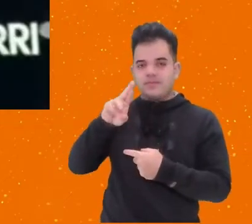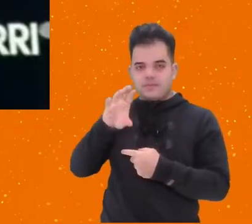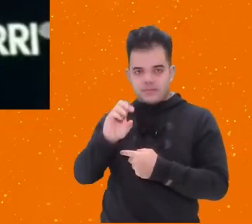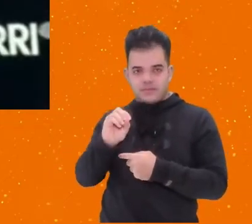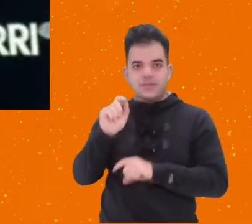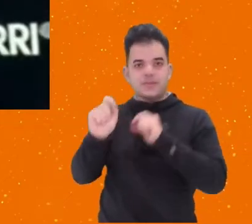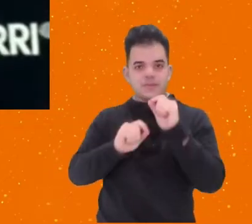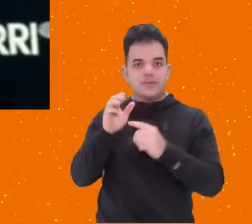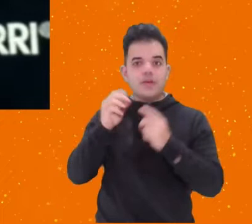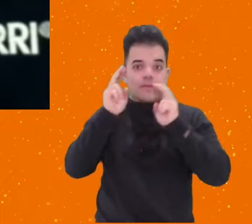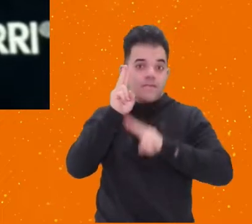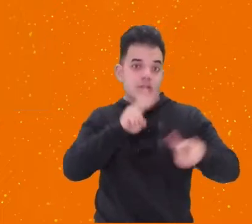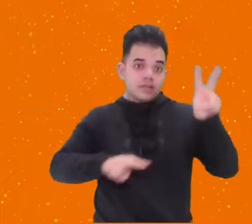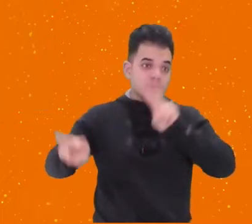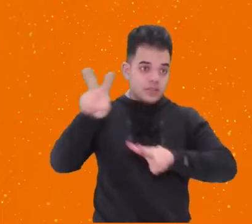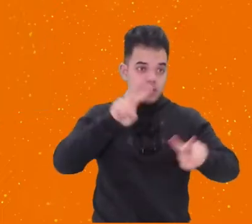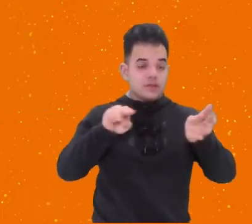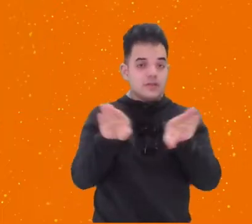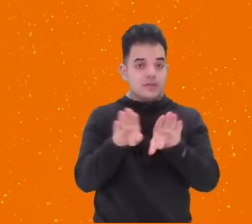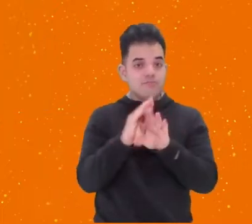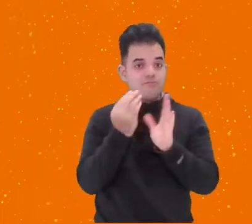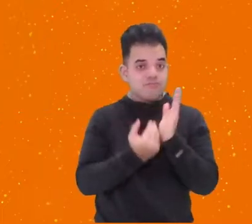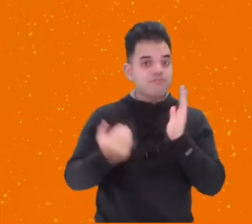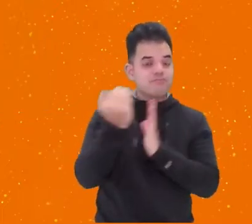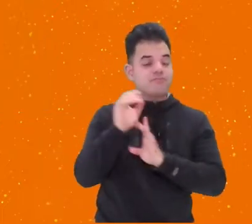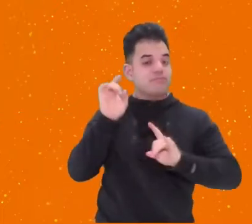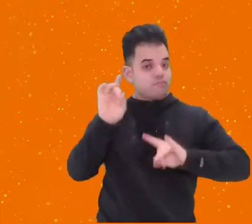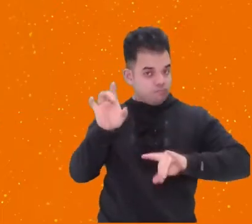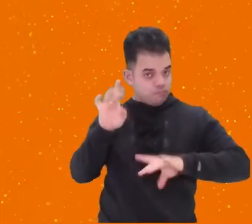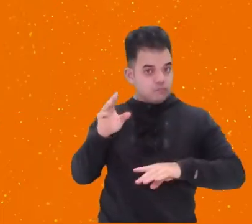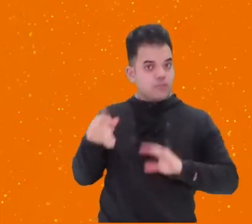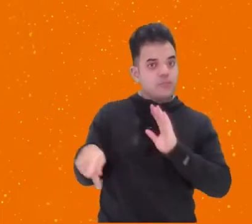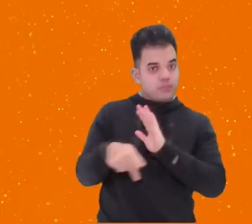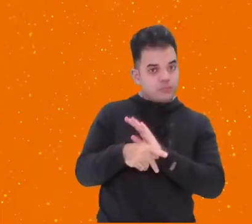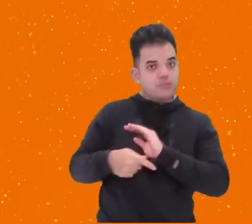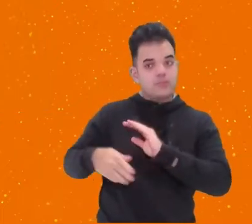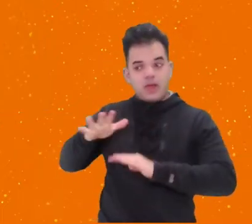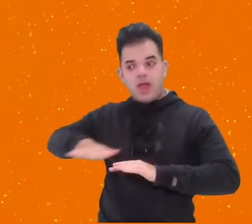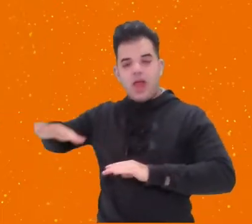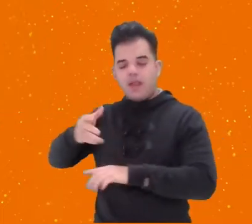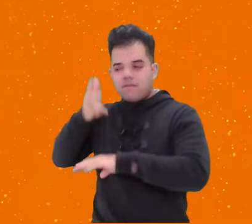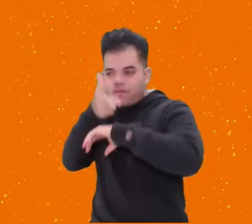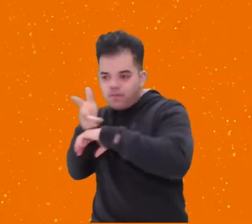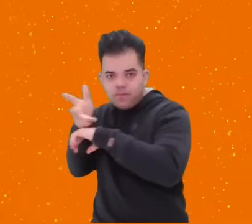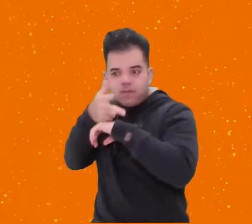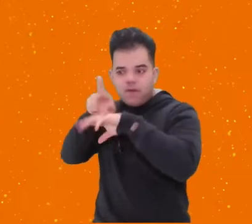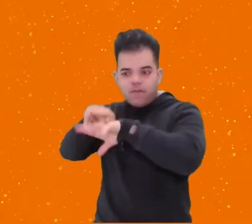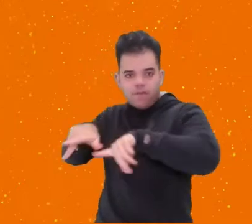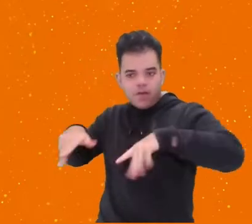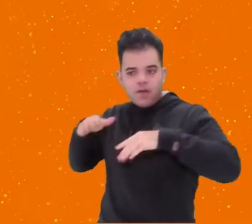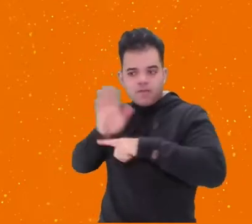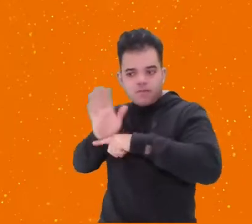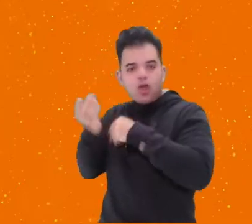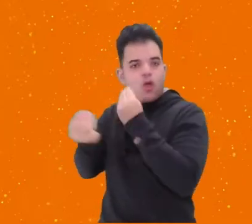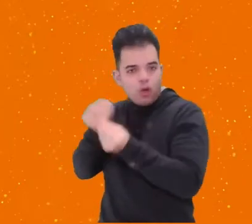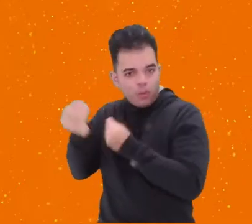a visão, um pouco desse know-how, né? O know-how extenso também da Darri na parte de cinematografia, de modo que depois a gente possa